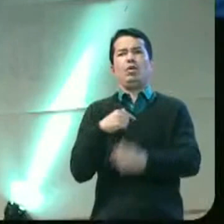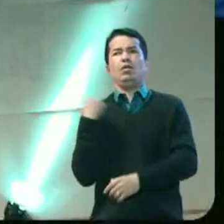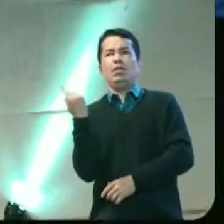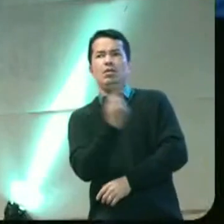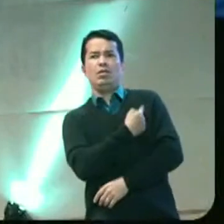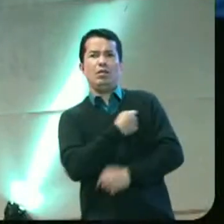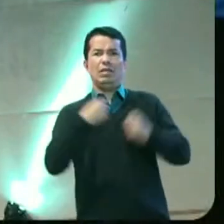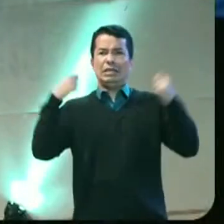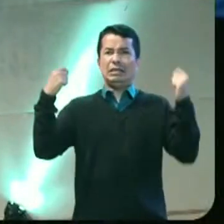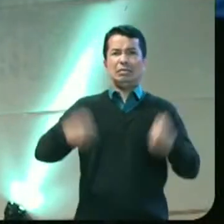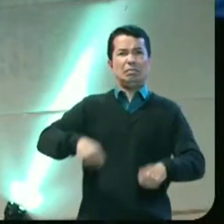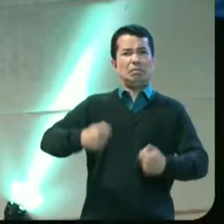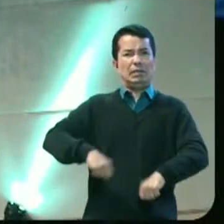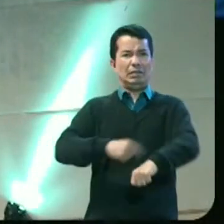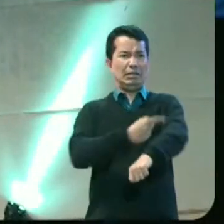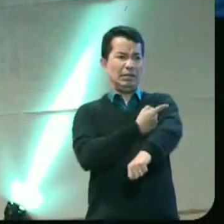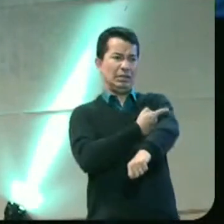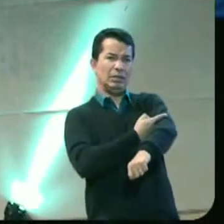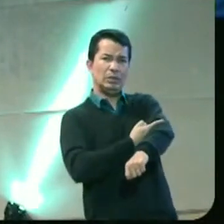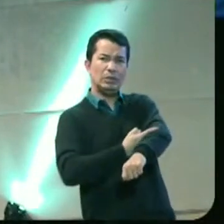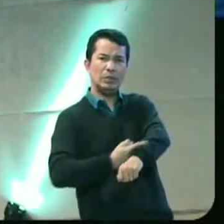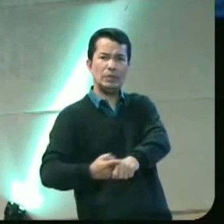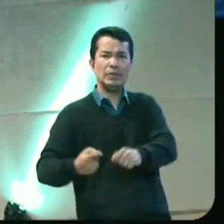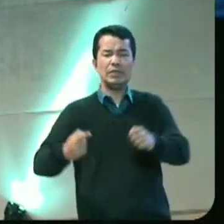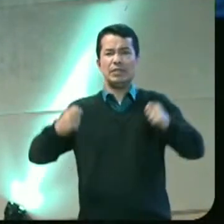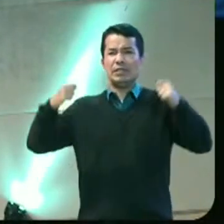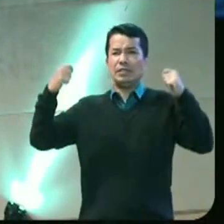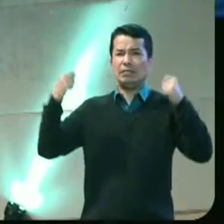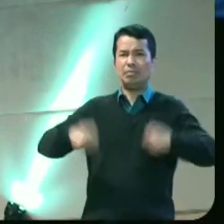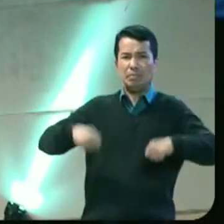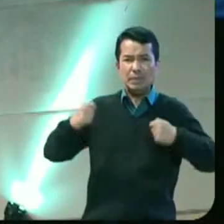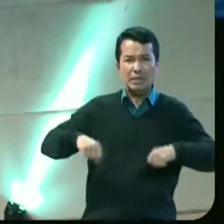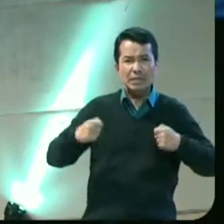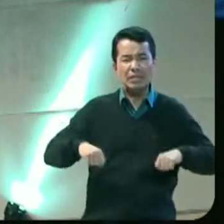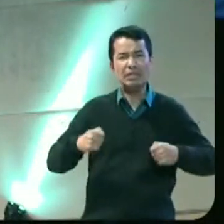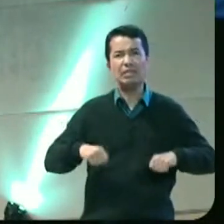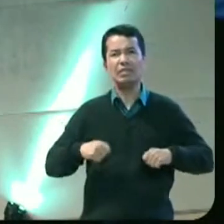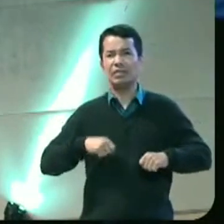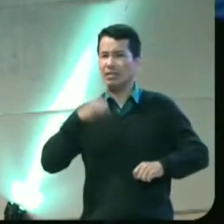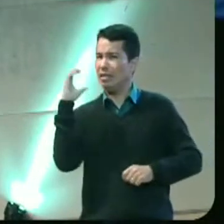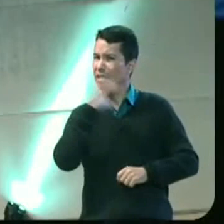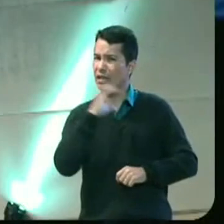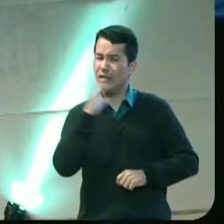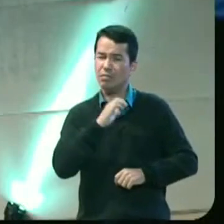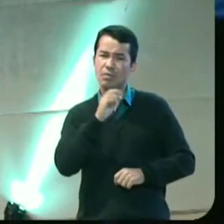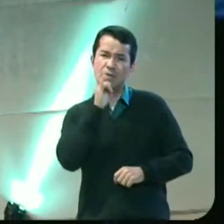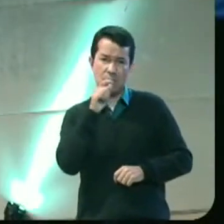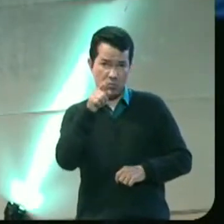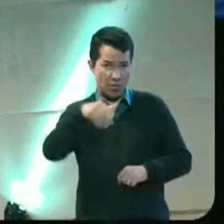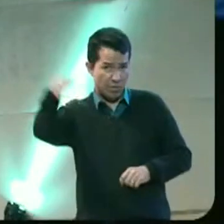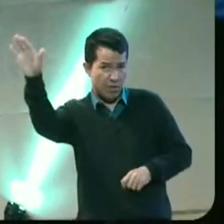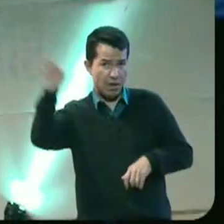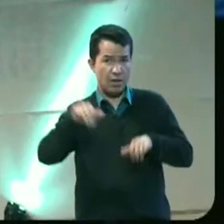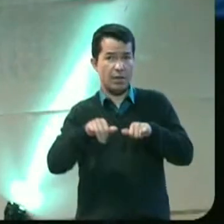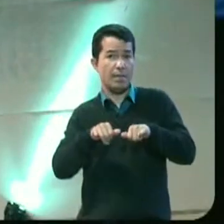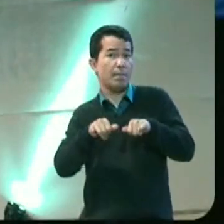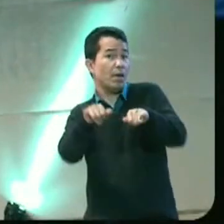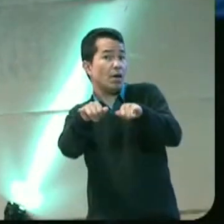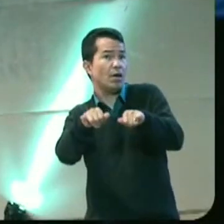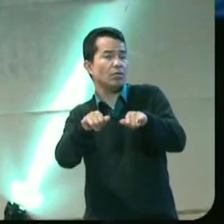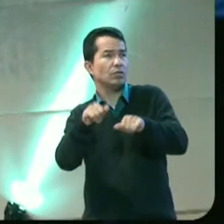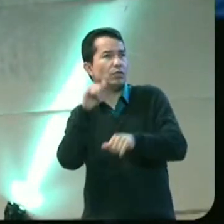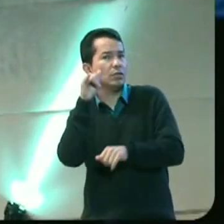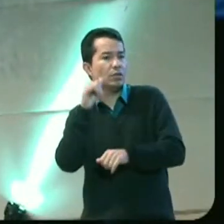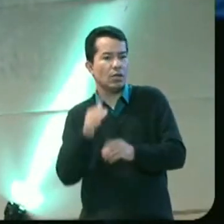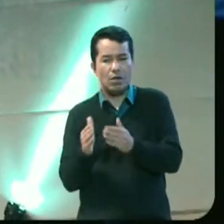doce, querido. É tempo de, quando você der aquele pulo no mercado rapidinho para buscar alguma coisa, ser gentil com